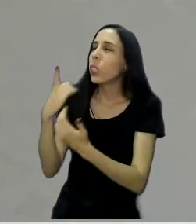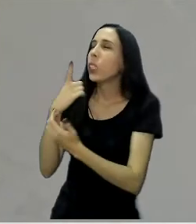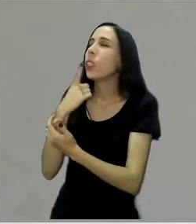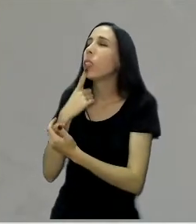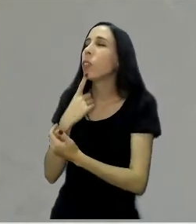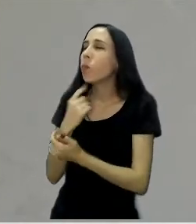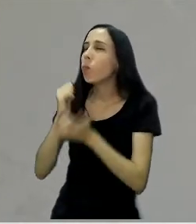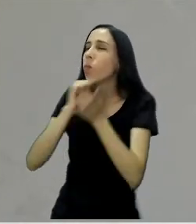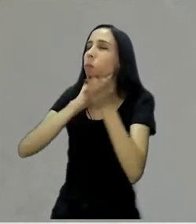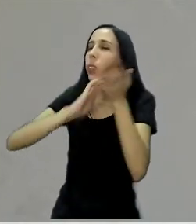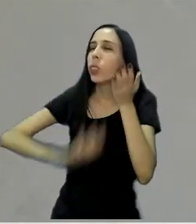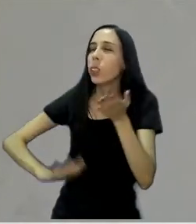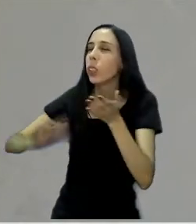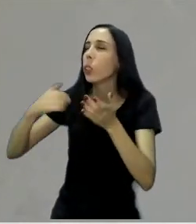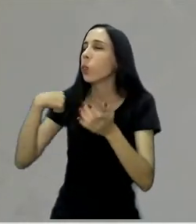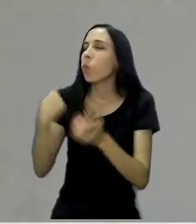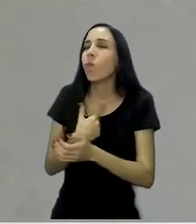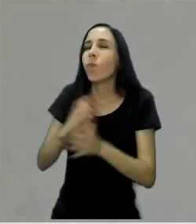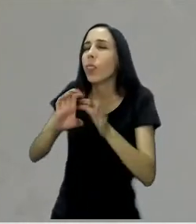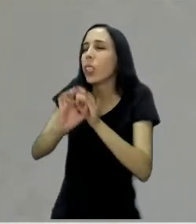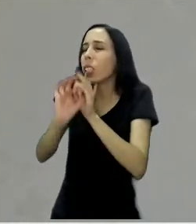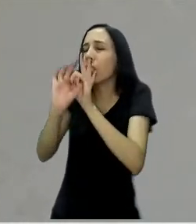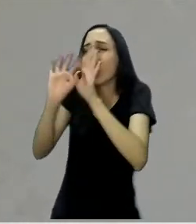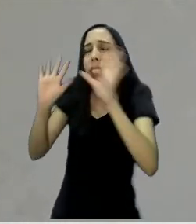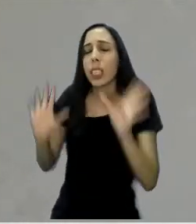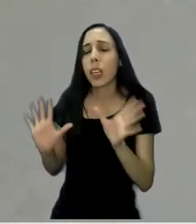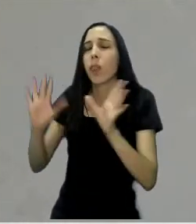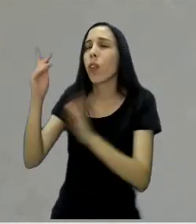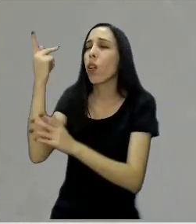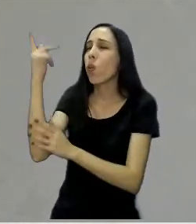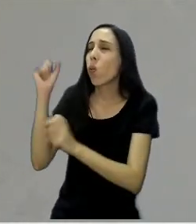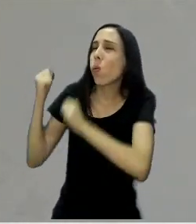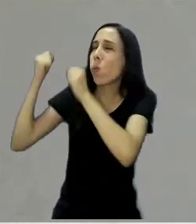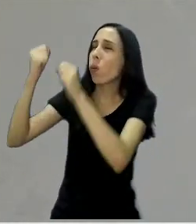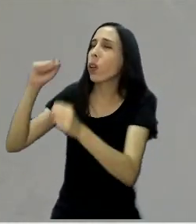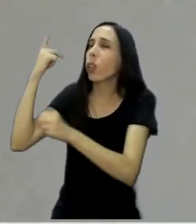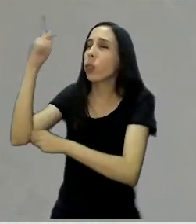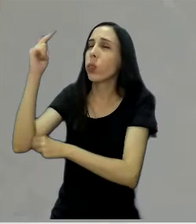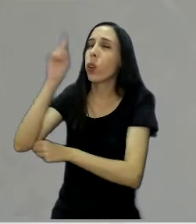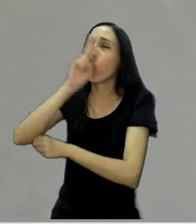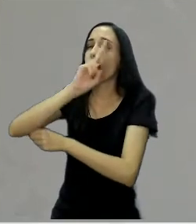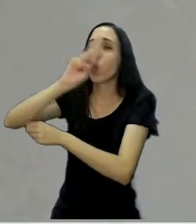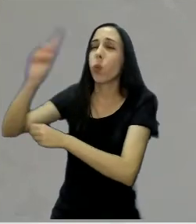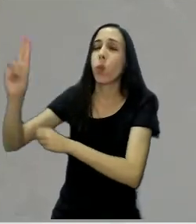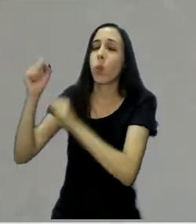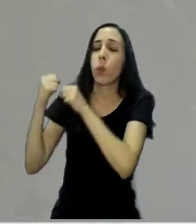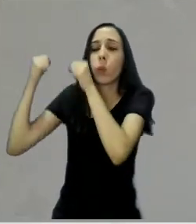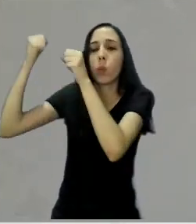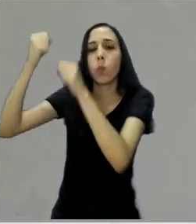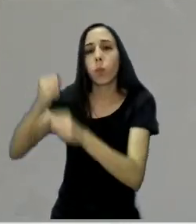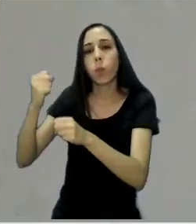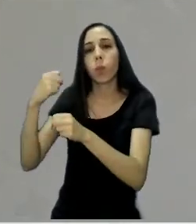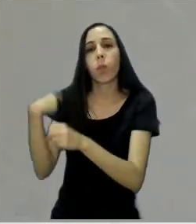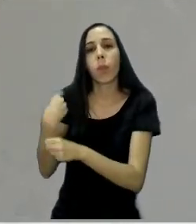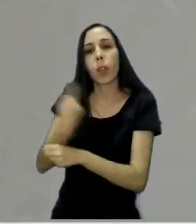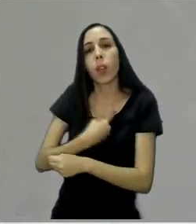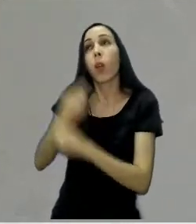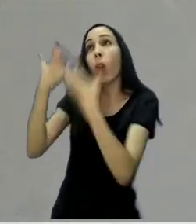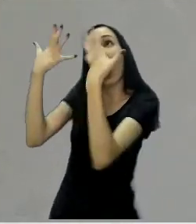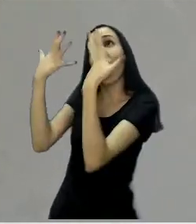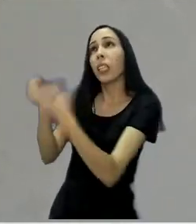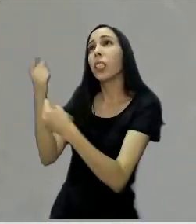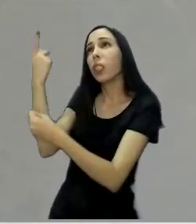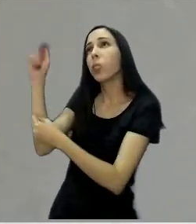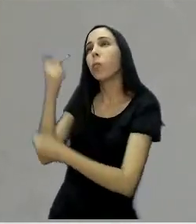teu sangue. Liberta-nos no poder do teu sangue. Liberta-nos no poder do teu nome todo-poderoso que